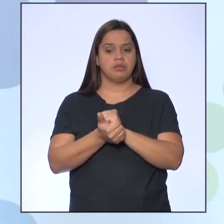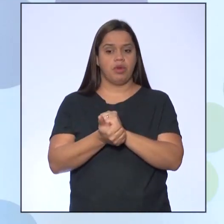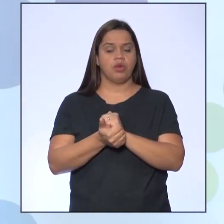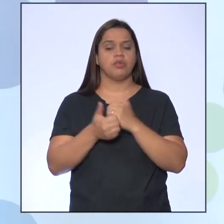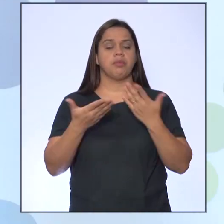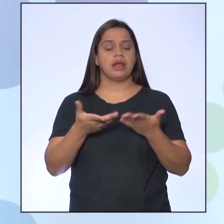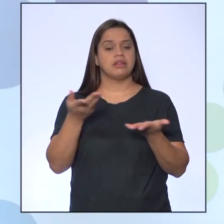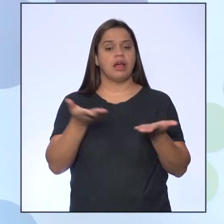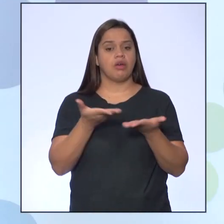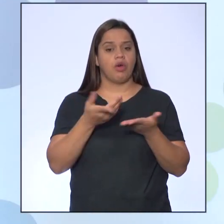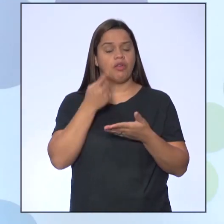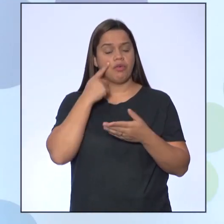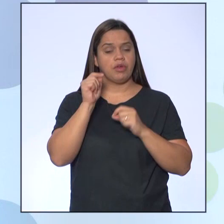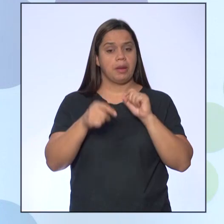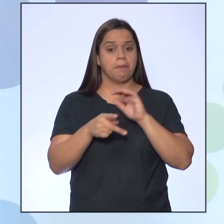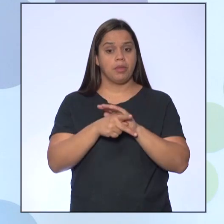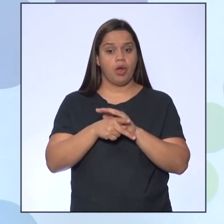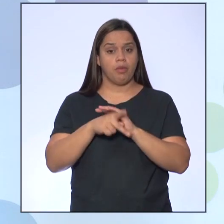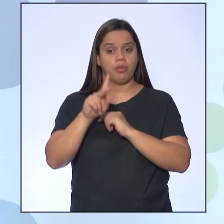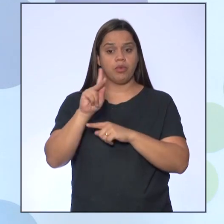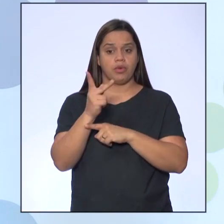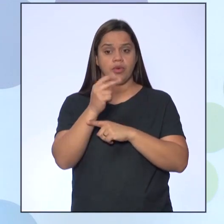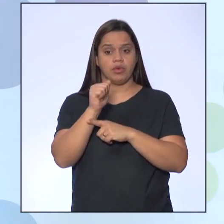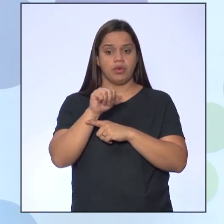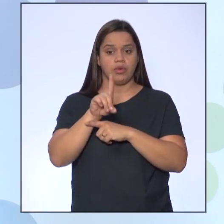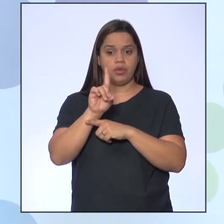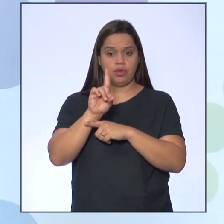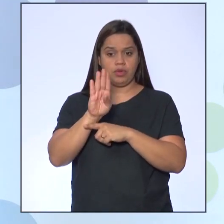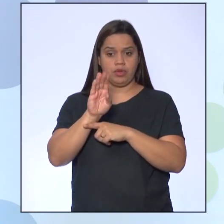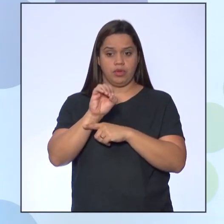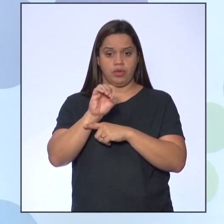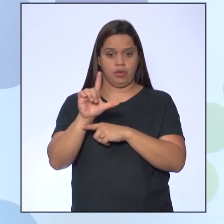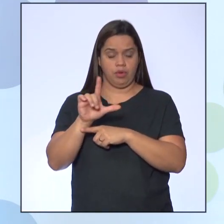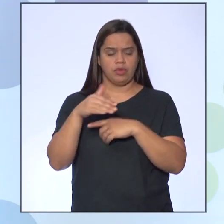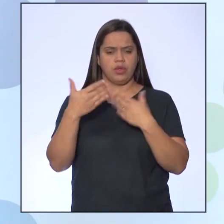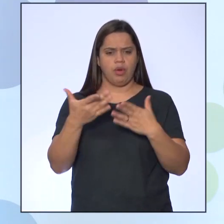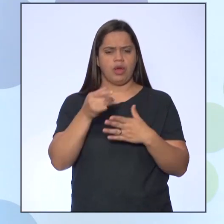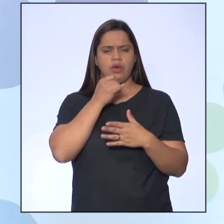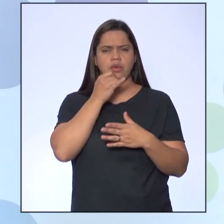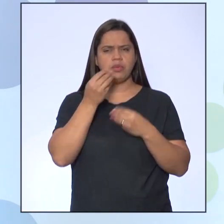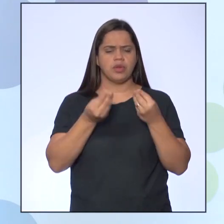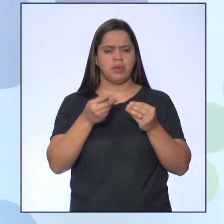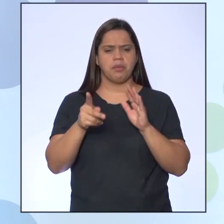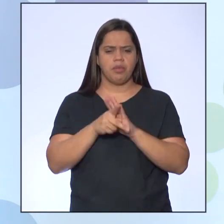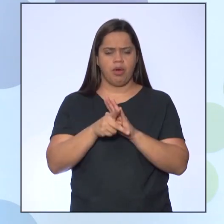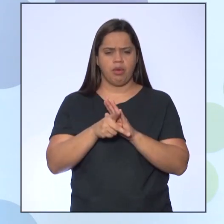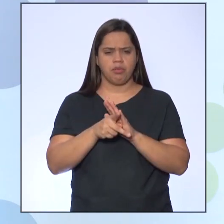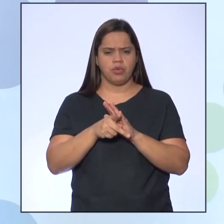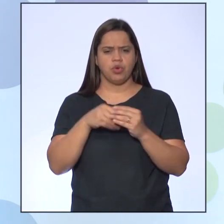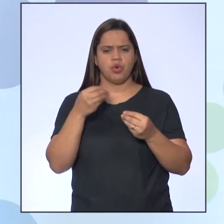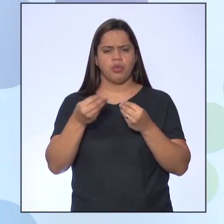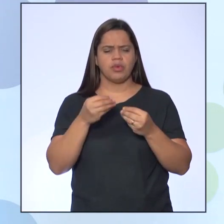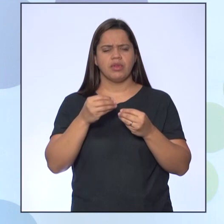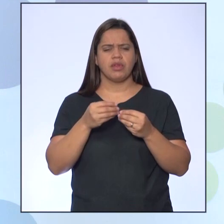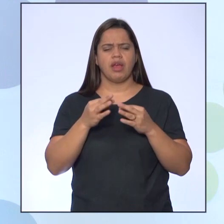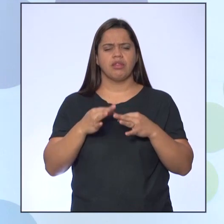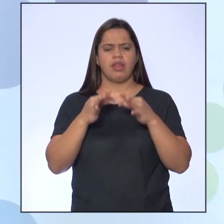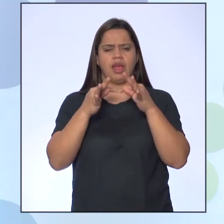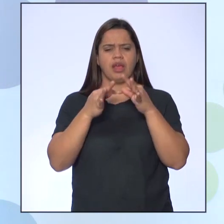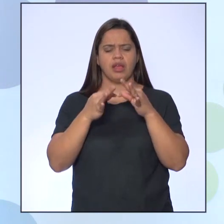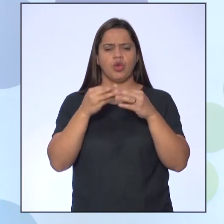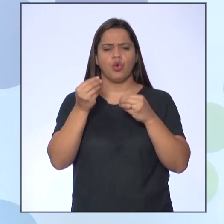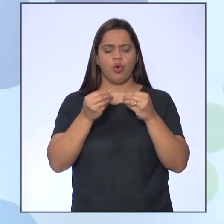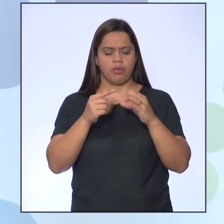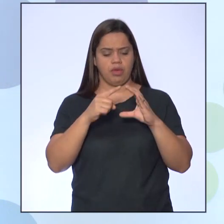pouco na técnica do handball, né? Então, por exemplo, como que eu tenho que realizar uma empunhadura no handball? Né?